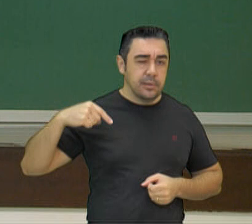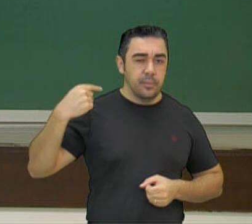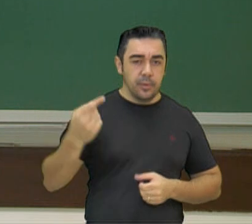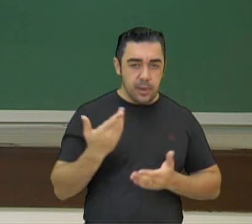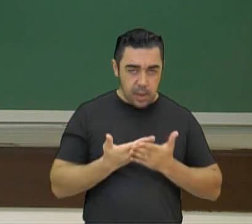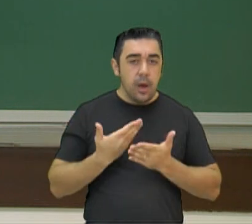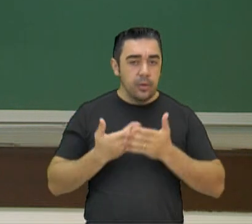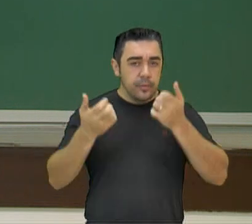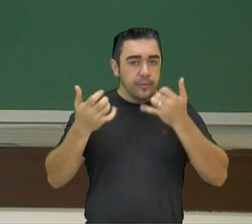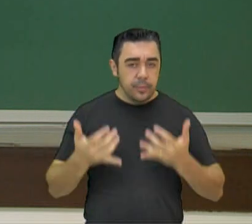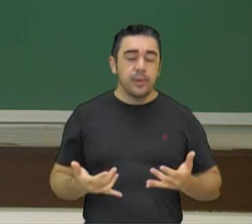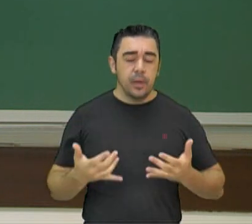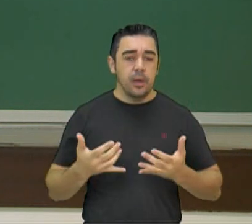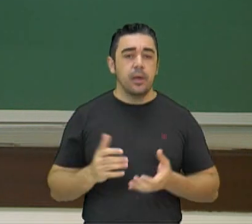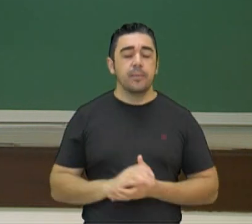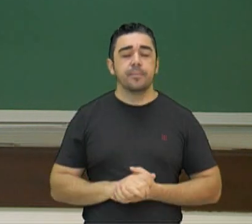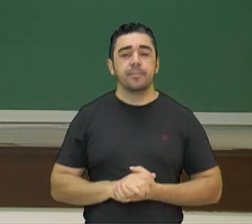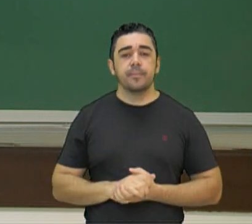aula a gente vai falar sobre isso,